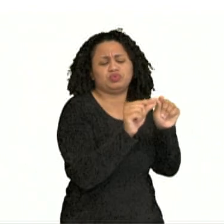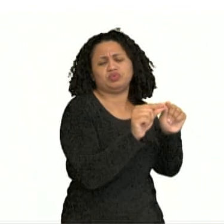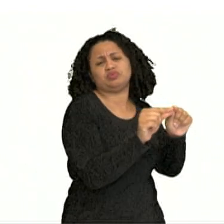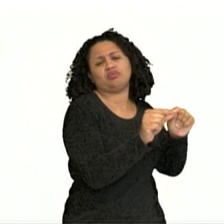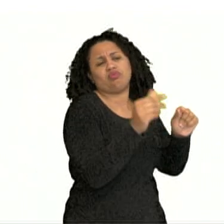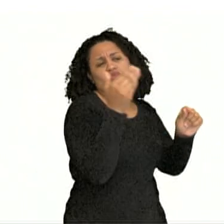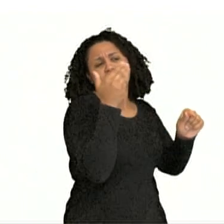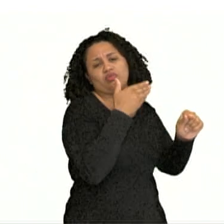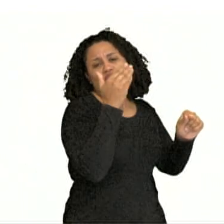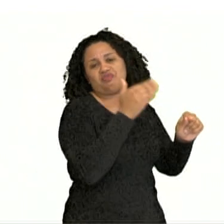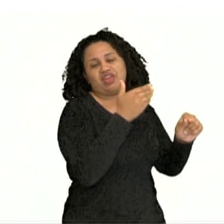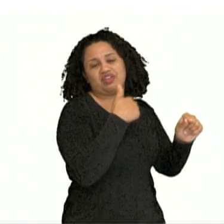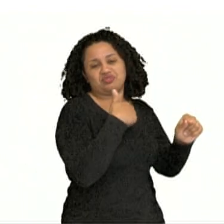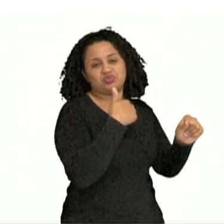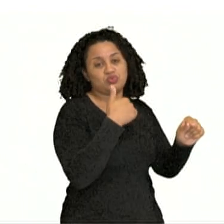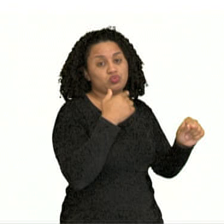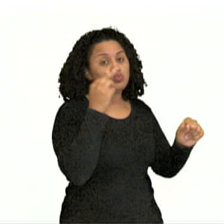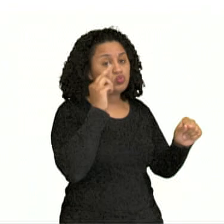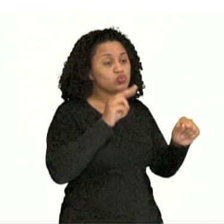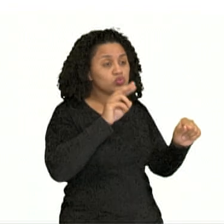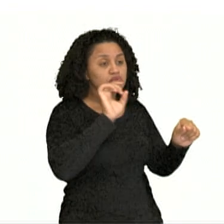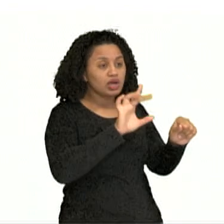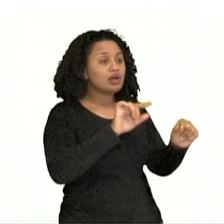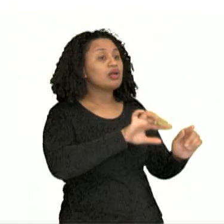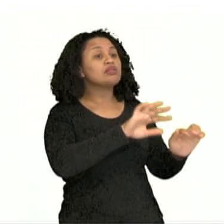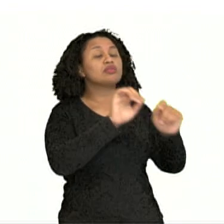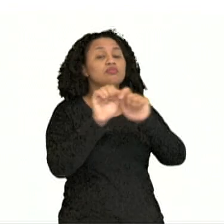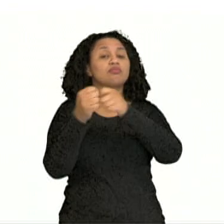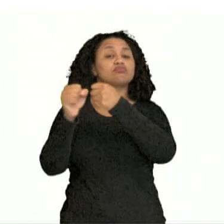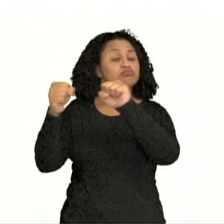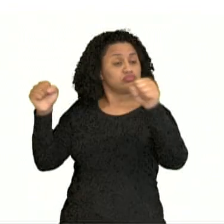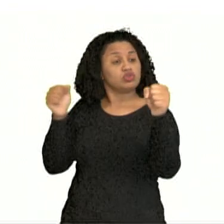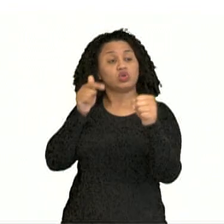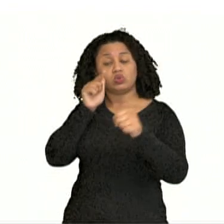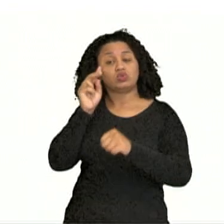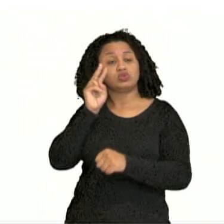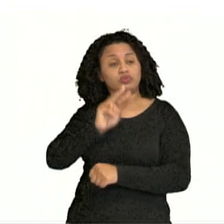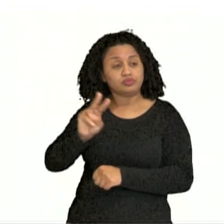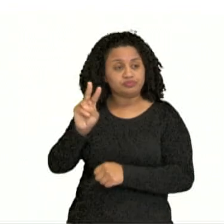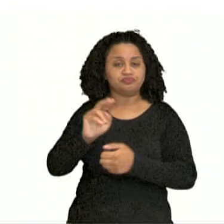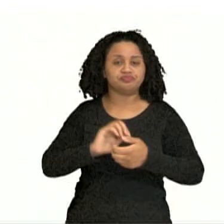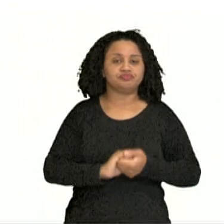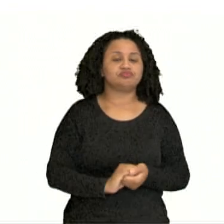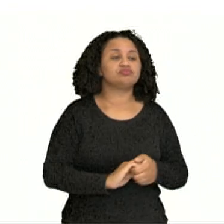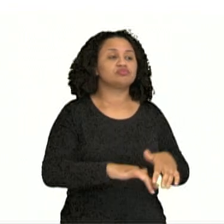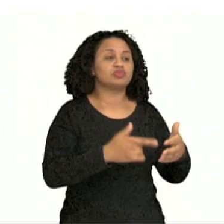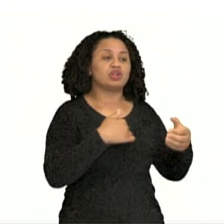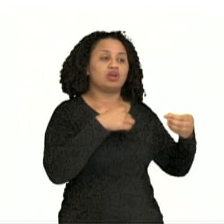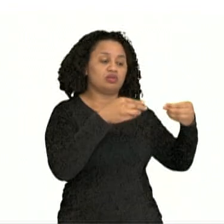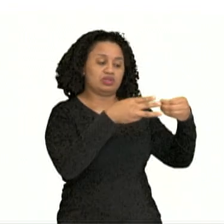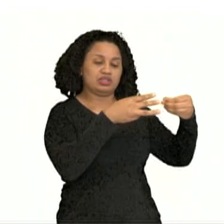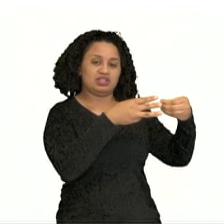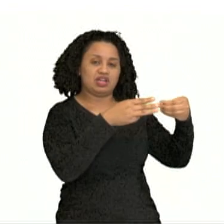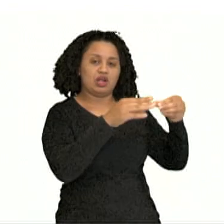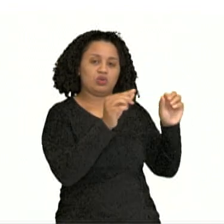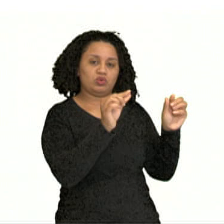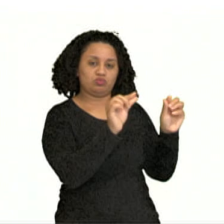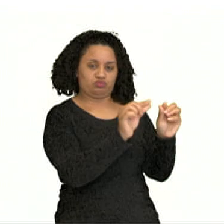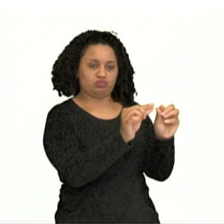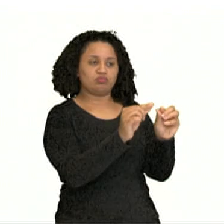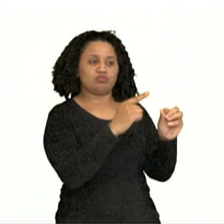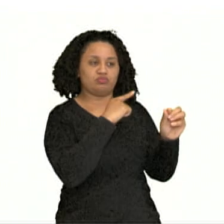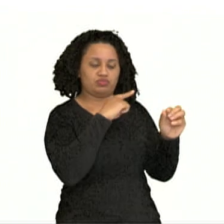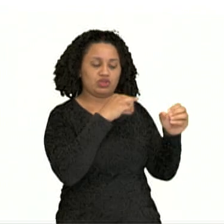não vejo a olho nu até algo grande que eu visualizo. Então, a célula é a menor